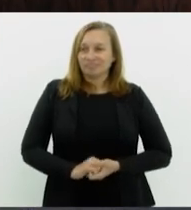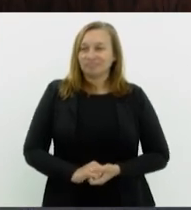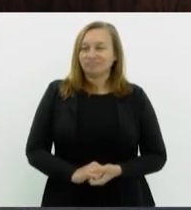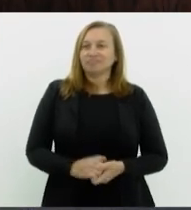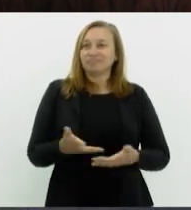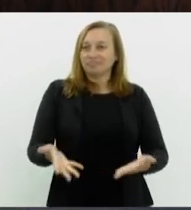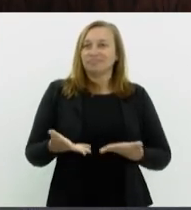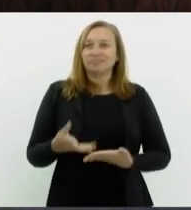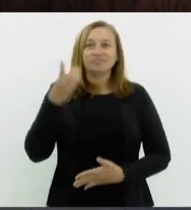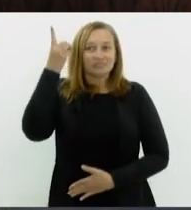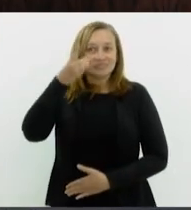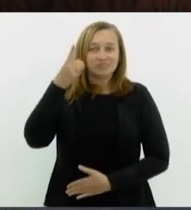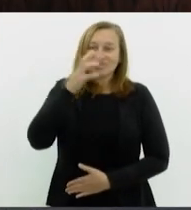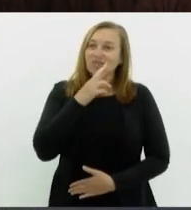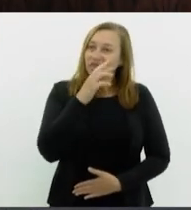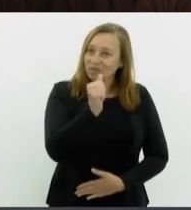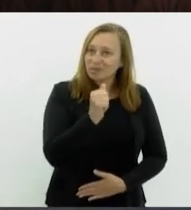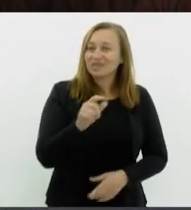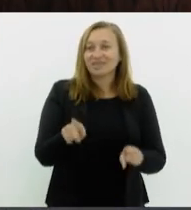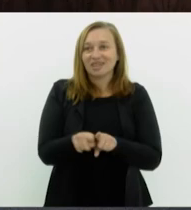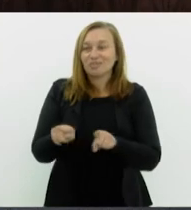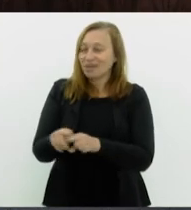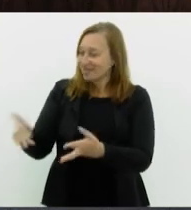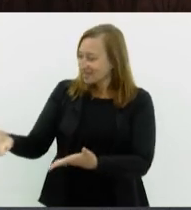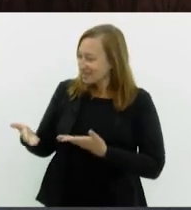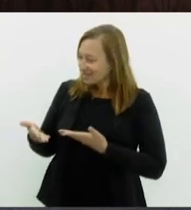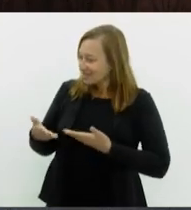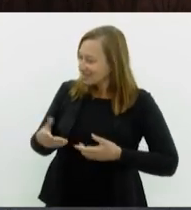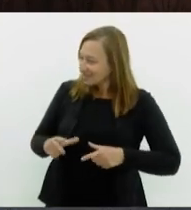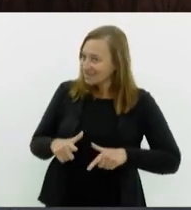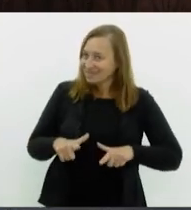Convidar o deputado Rodrigo Amorim também para participar aqui da entrega.